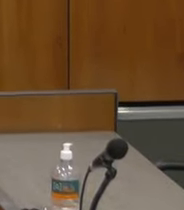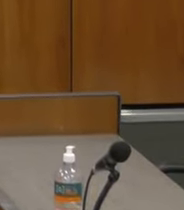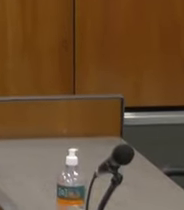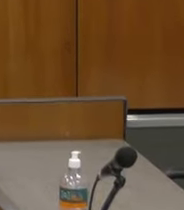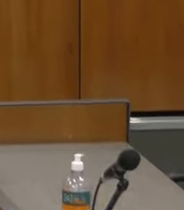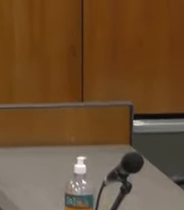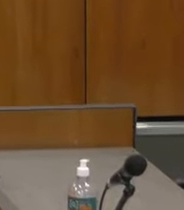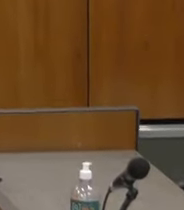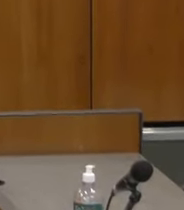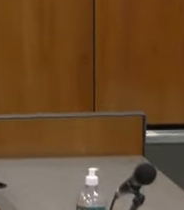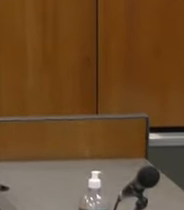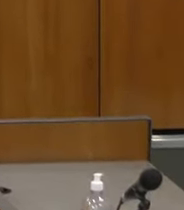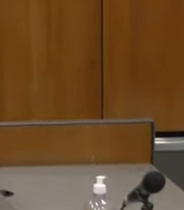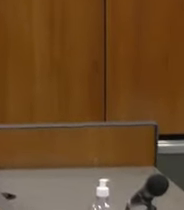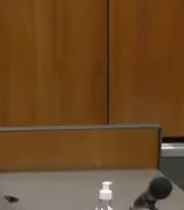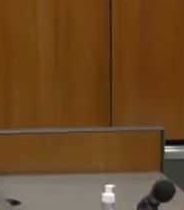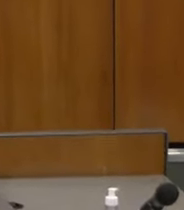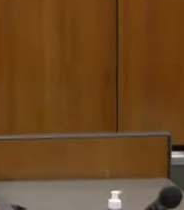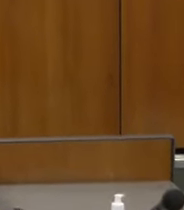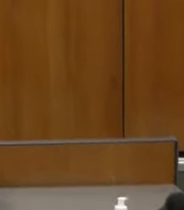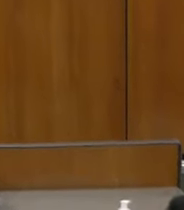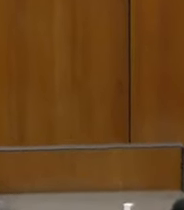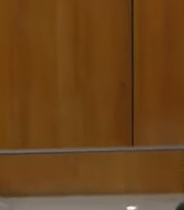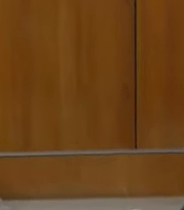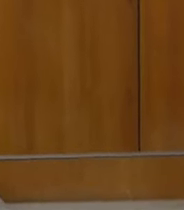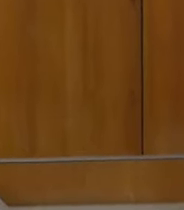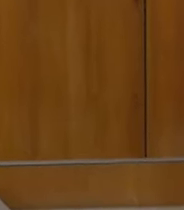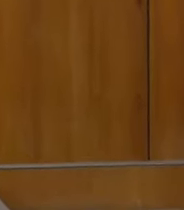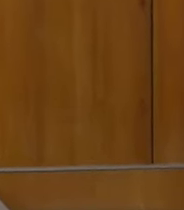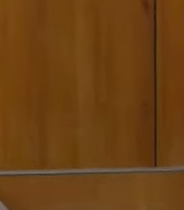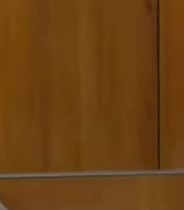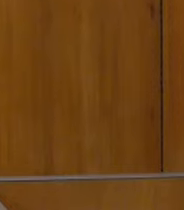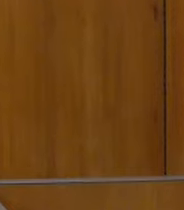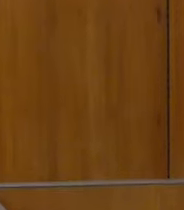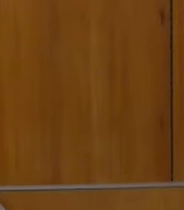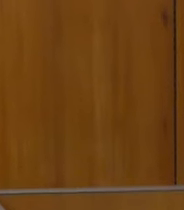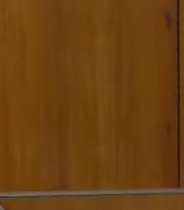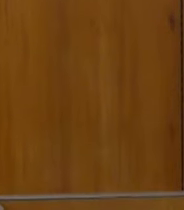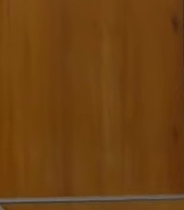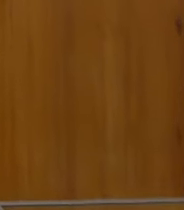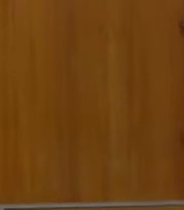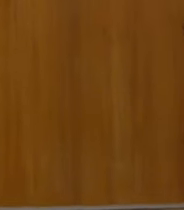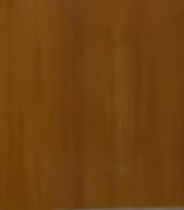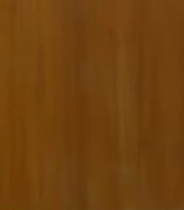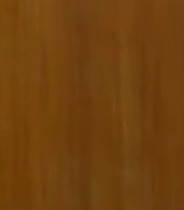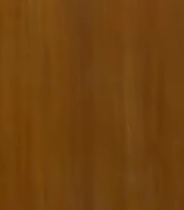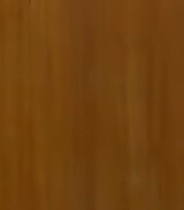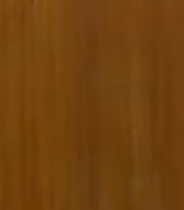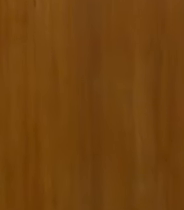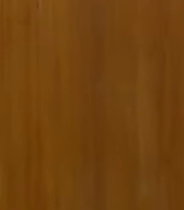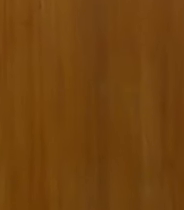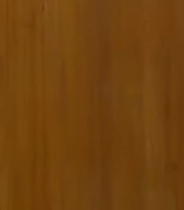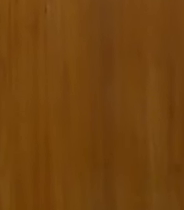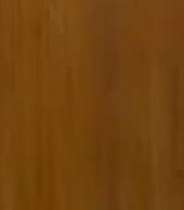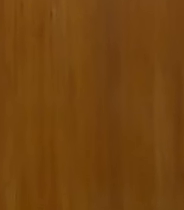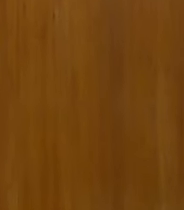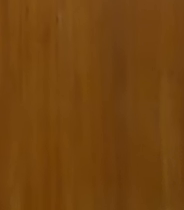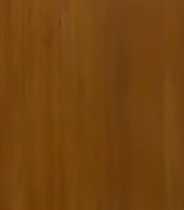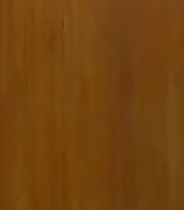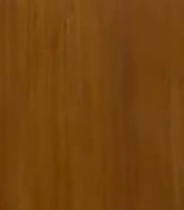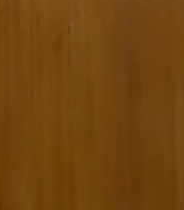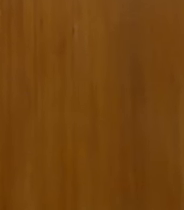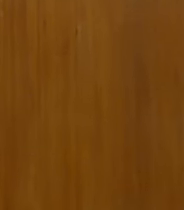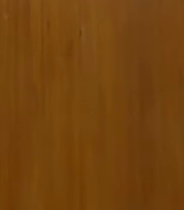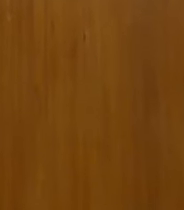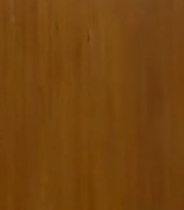Arantes primeiro secretário da Assembleia para afirmar o compromisso com papel fiscalizador do Parlamento Mineiro iniciamos a o